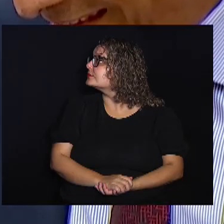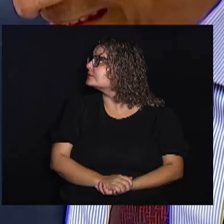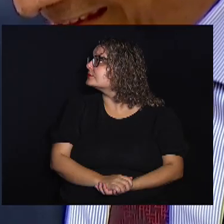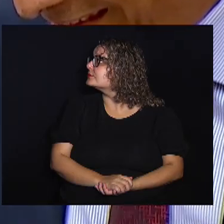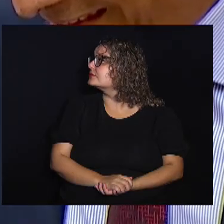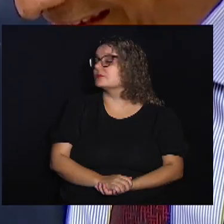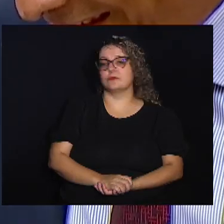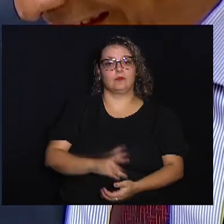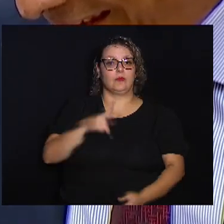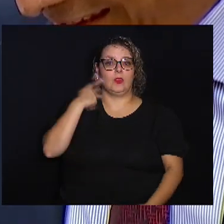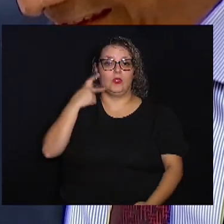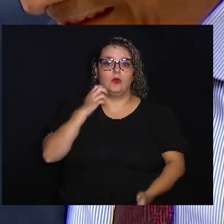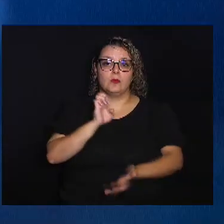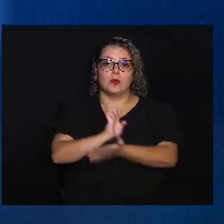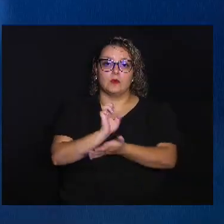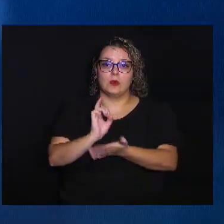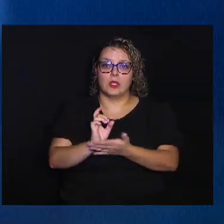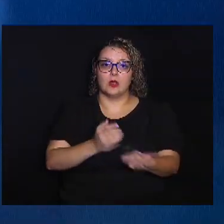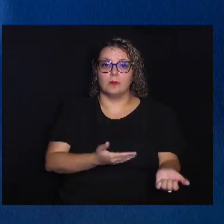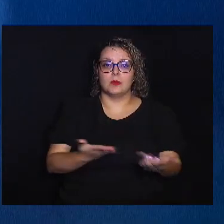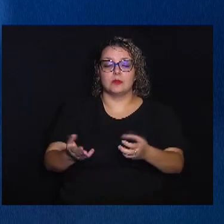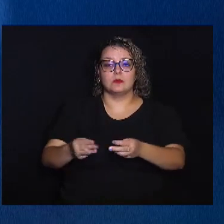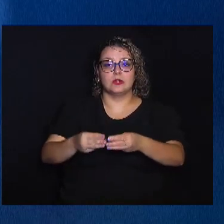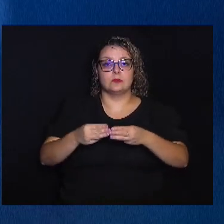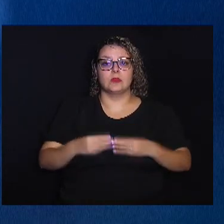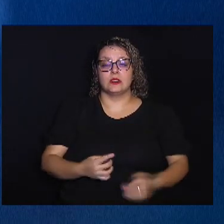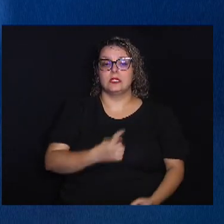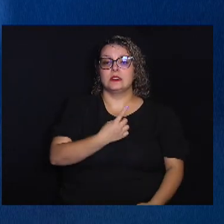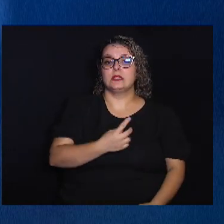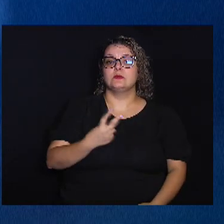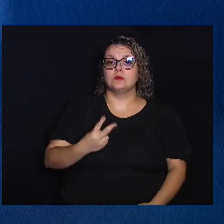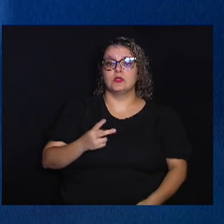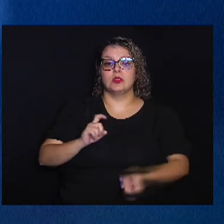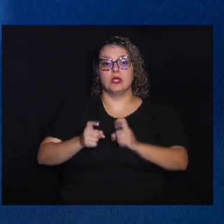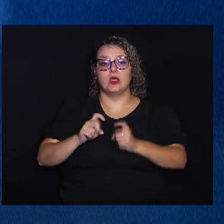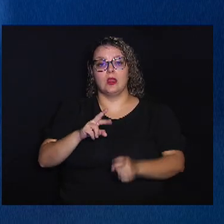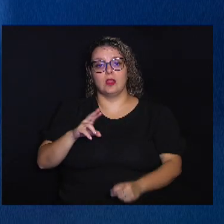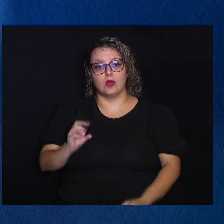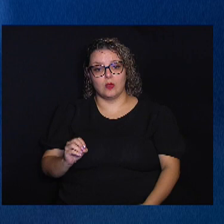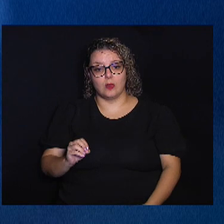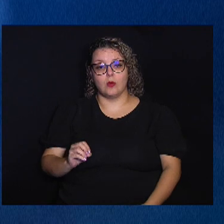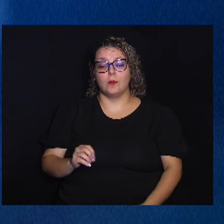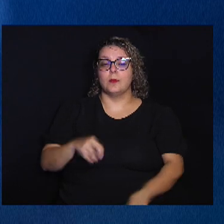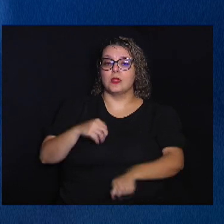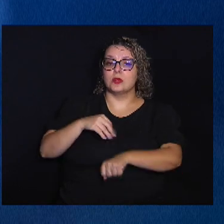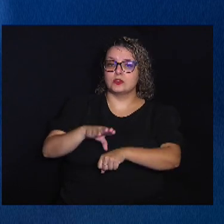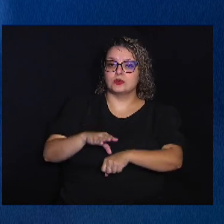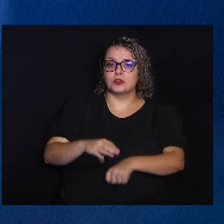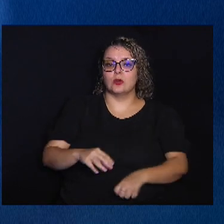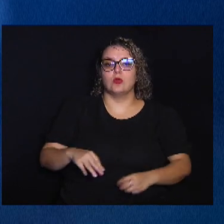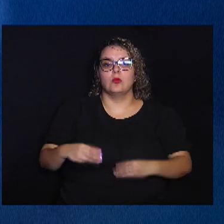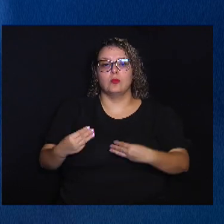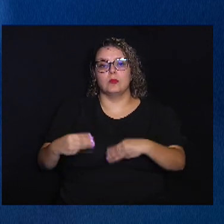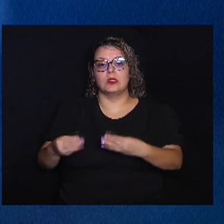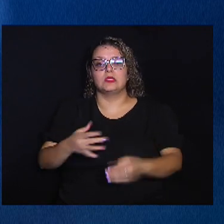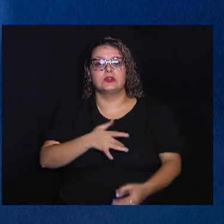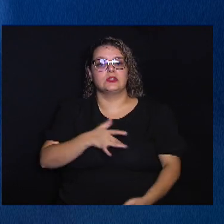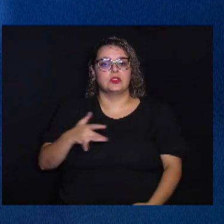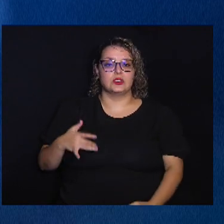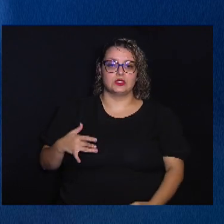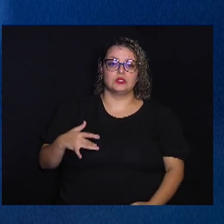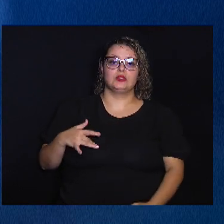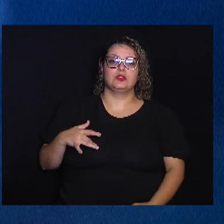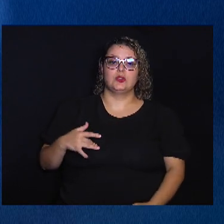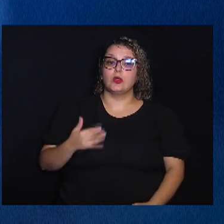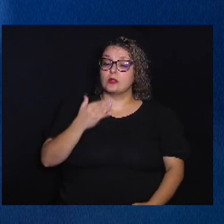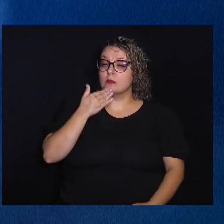O vereador Edson Ribeiro apresentou uma moção na 12ª reunião ordinária para que seja encaminhada ao Ministério da Saúde, em que